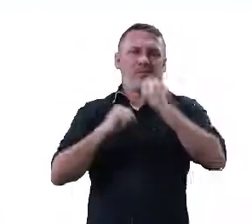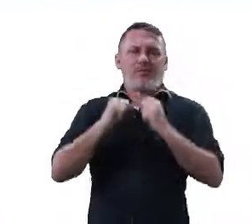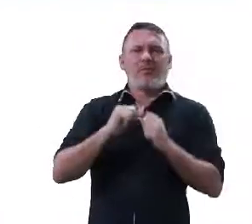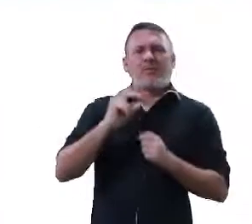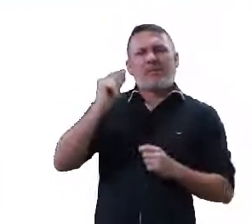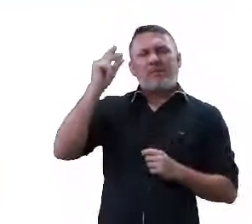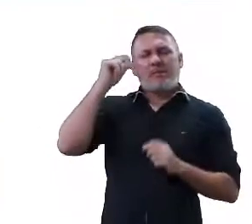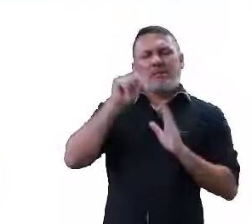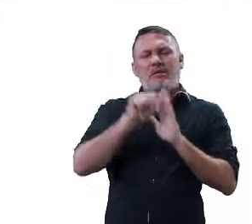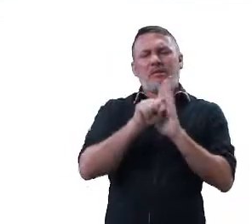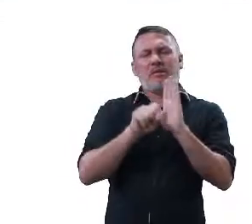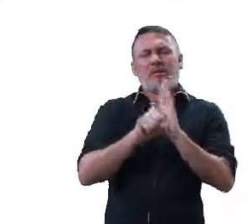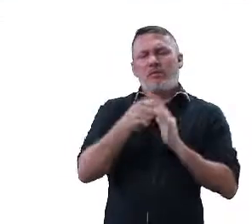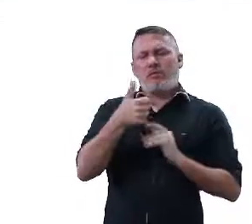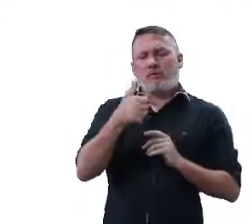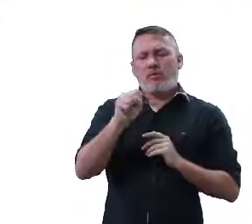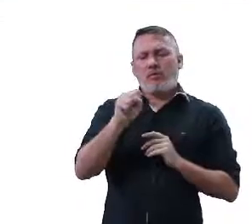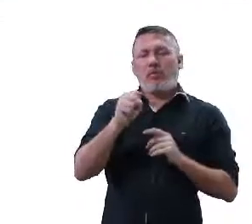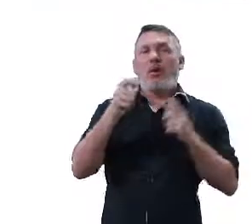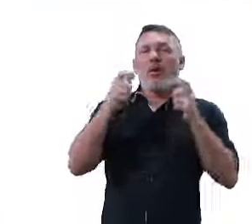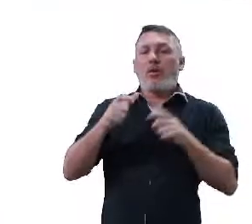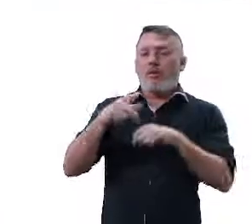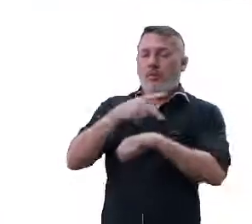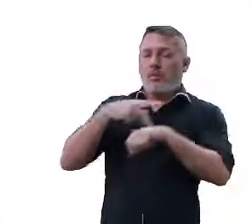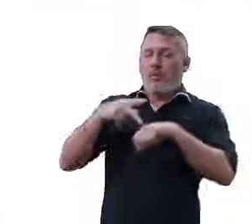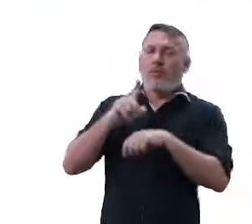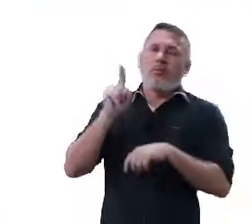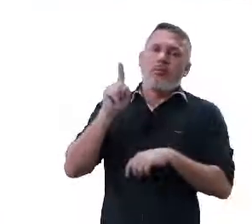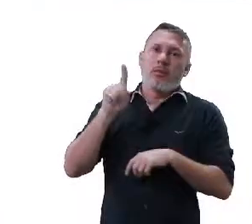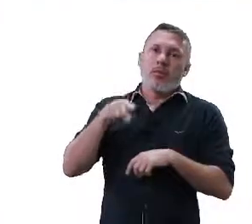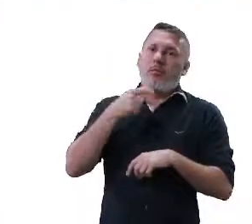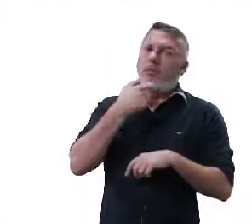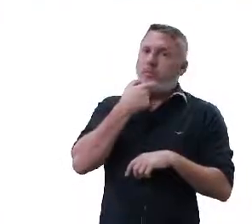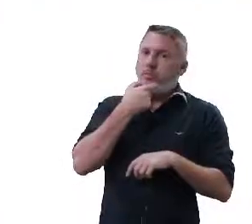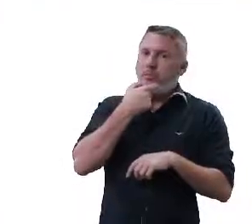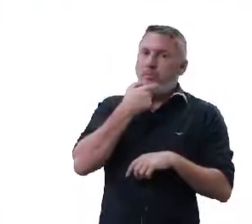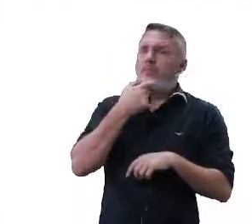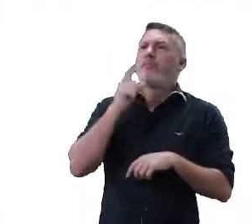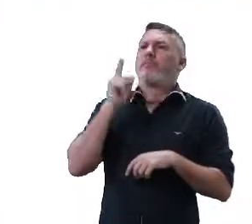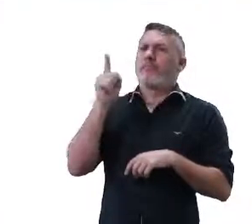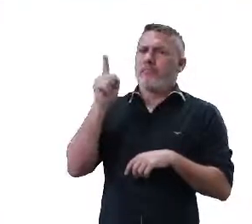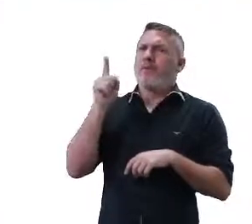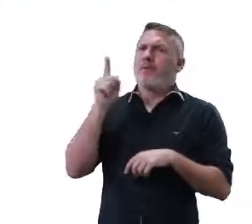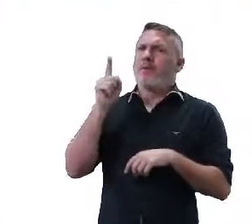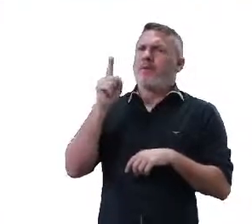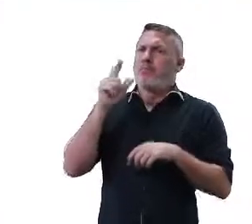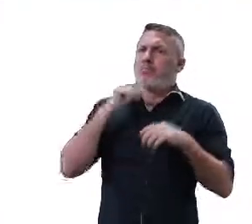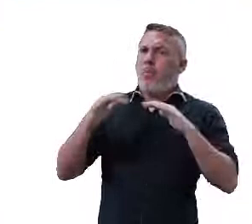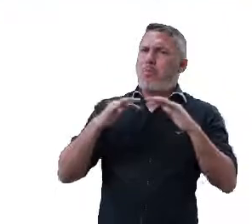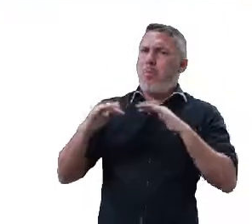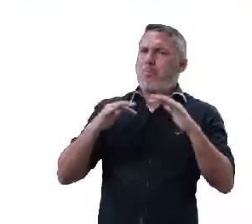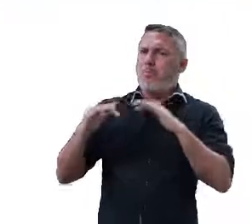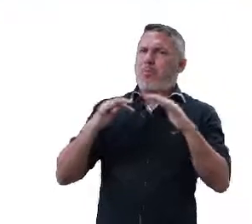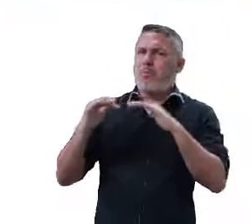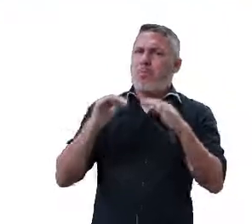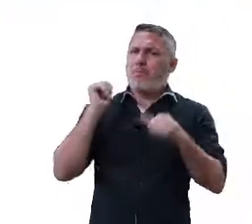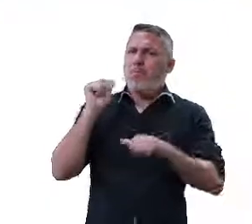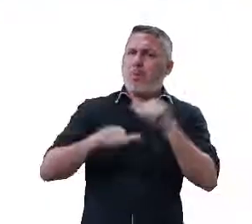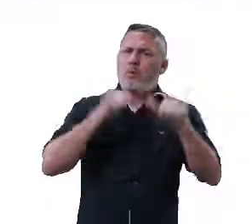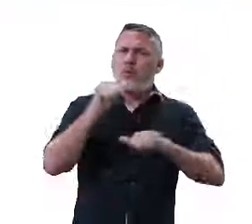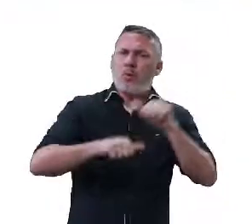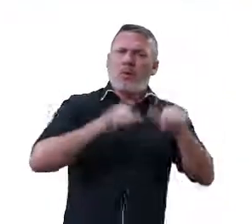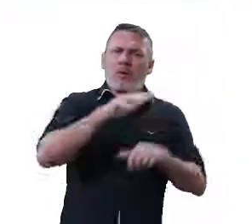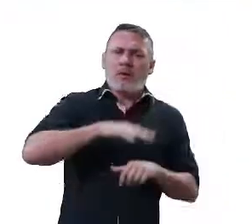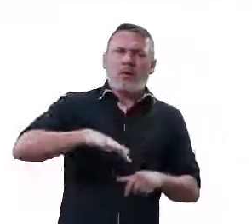começada lá na Inglaterra em meados do século XVIII, ela vai promover profundas transformações, não apenas na produção